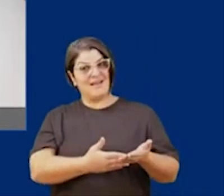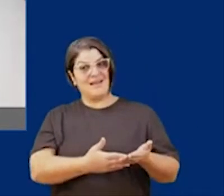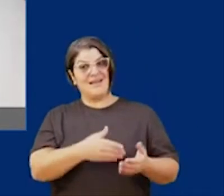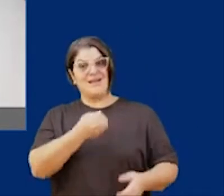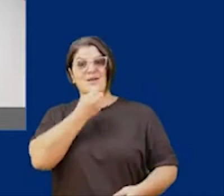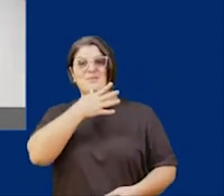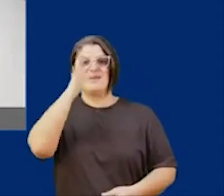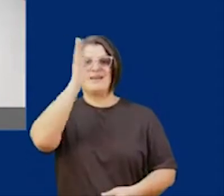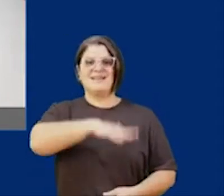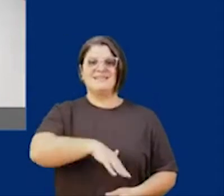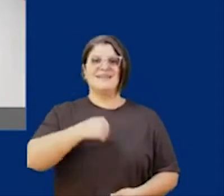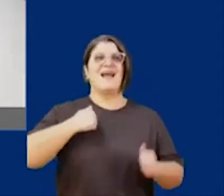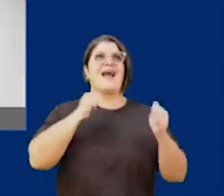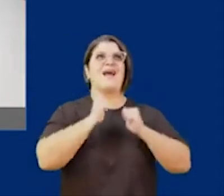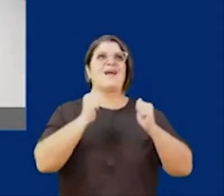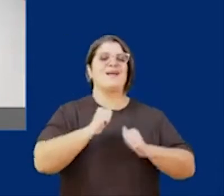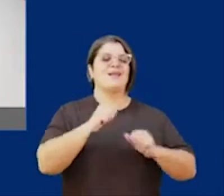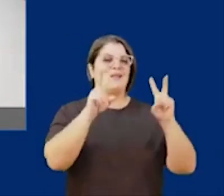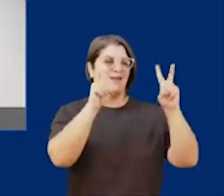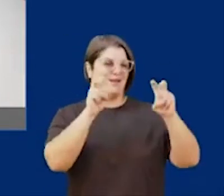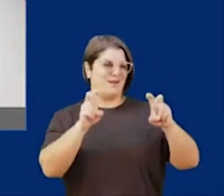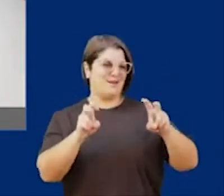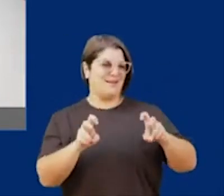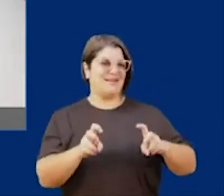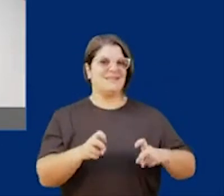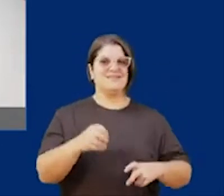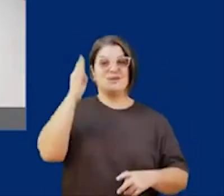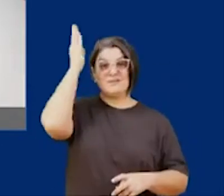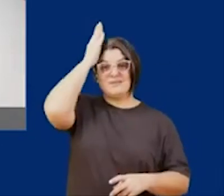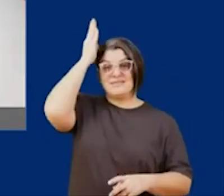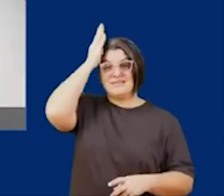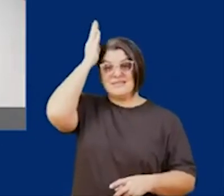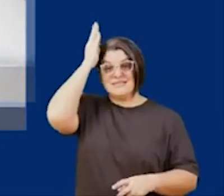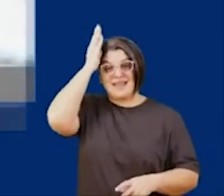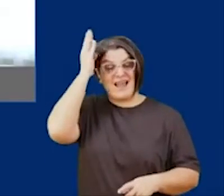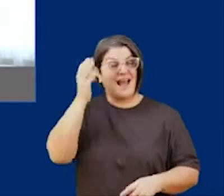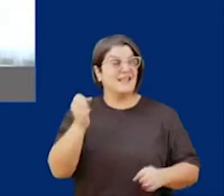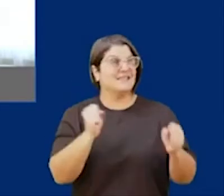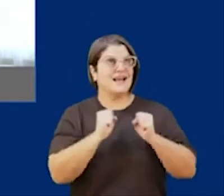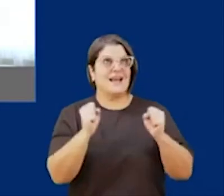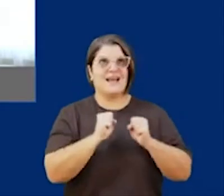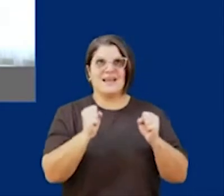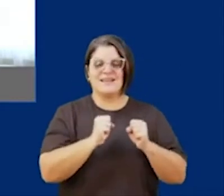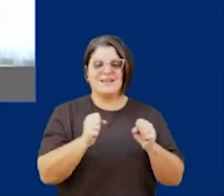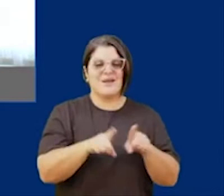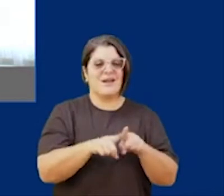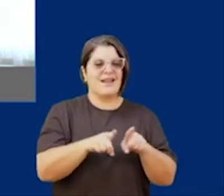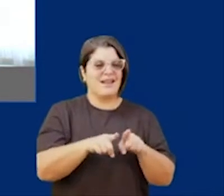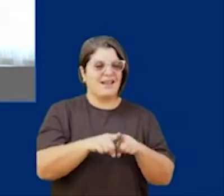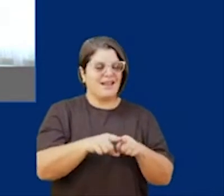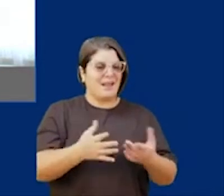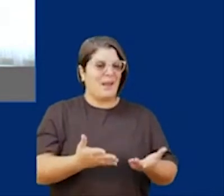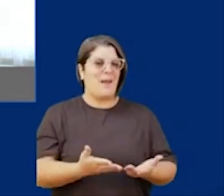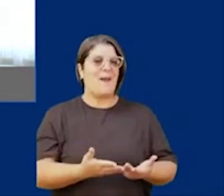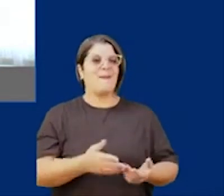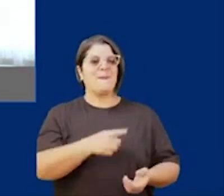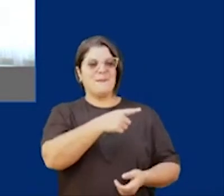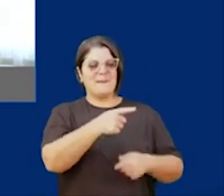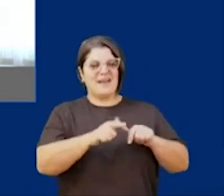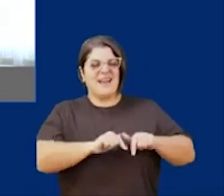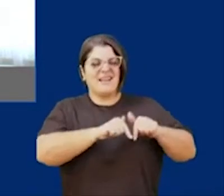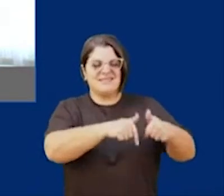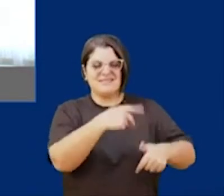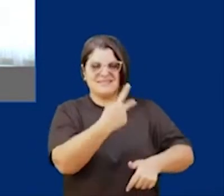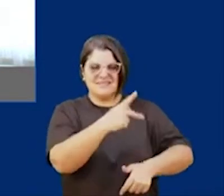adoro falar desse assunto, adoro prestigiar o Sesc, eu sou super fã das iniciativas de vocês, então estou muito, muito contente de estar